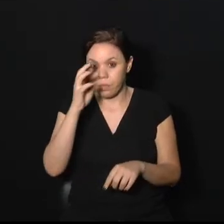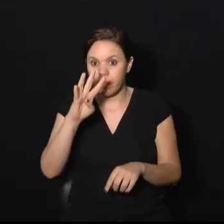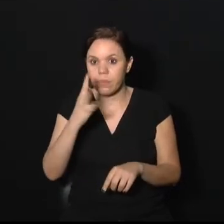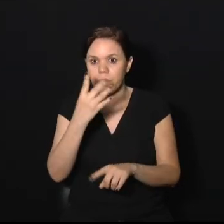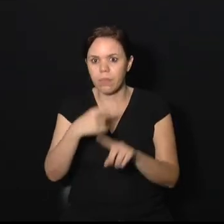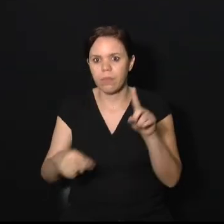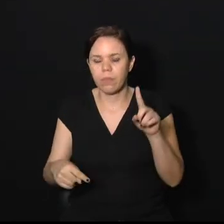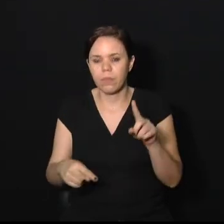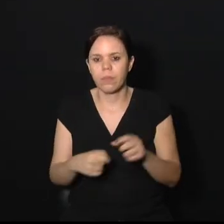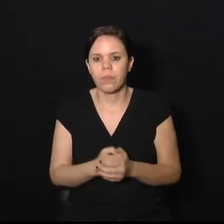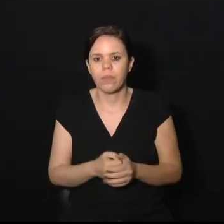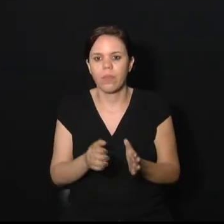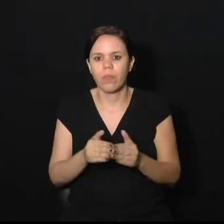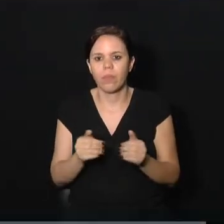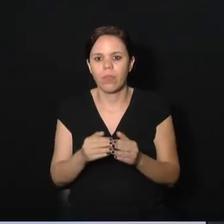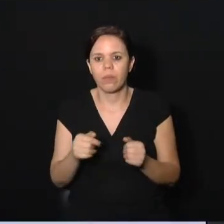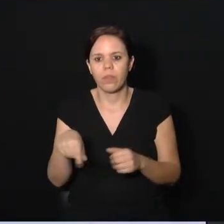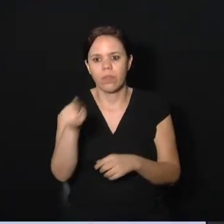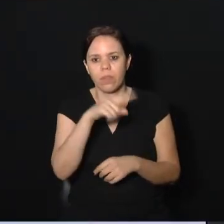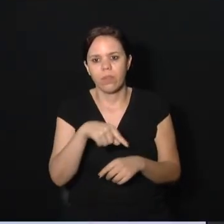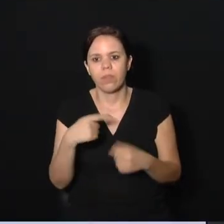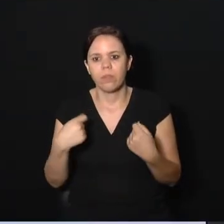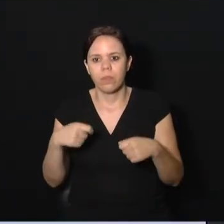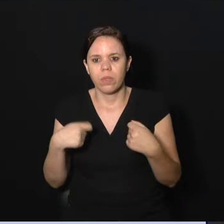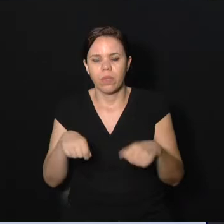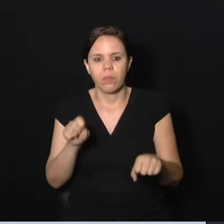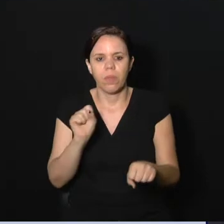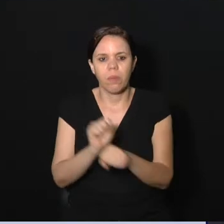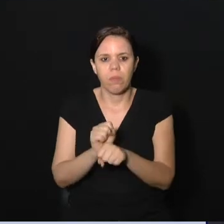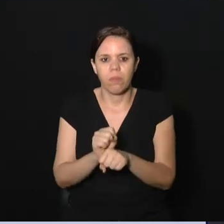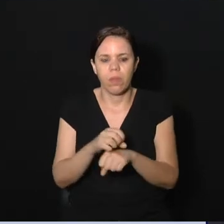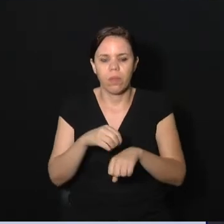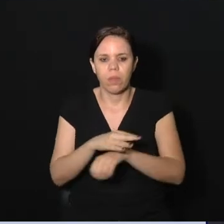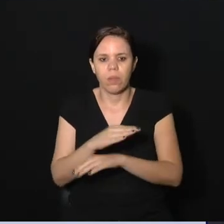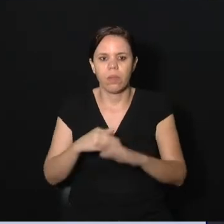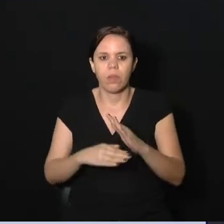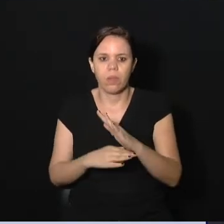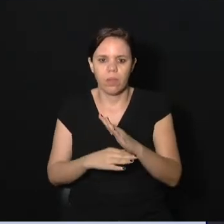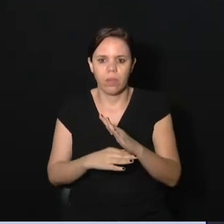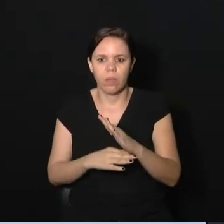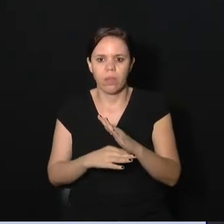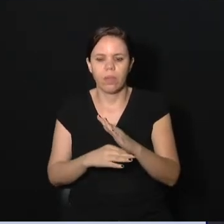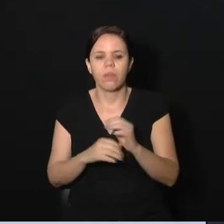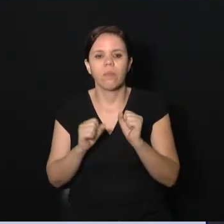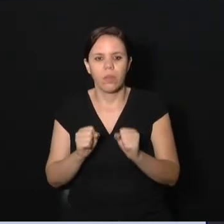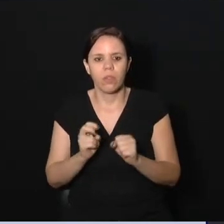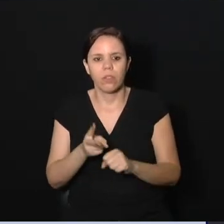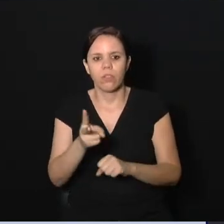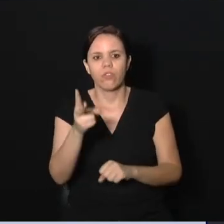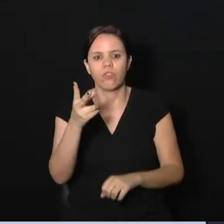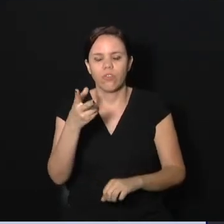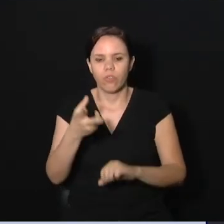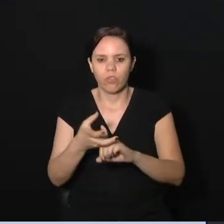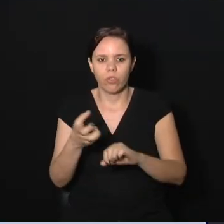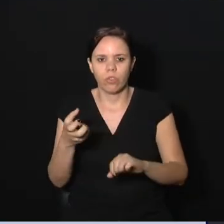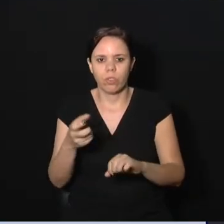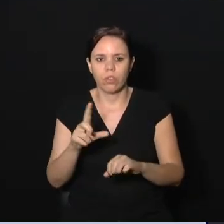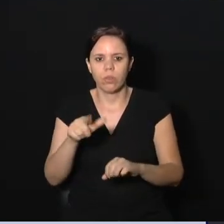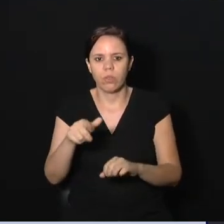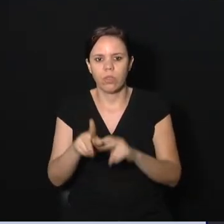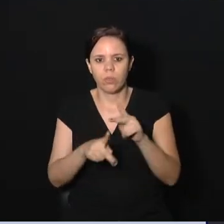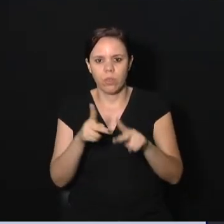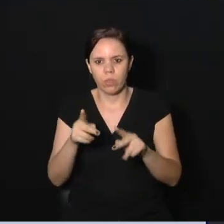4h30. E aí eu pedi para que, se eles precisarem interromper mesmo a transmissão, continua gravando. Então as pessoas depois vão